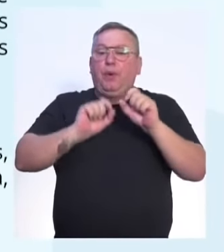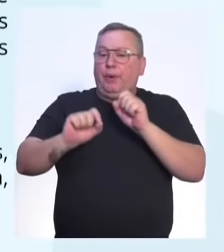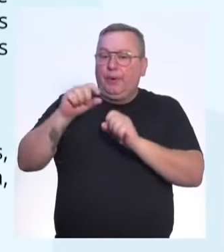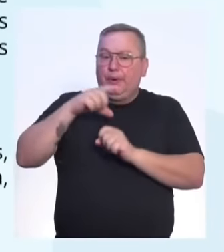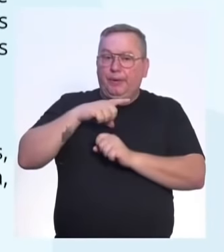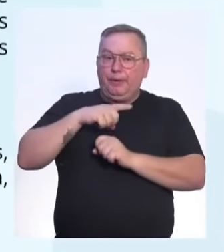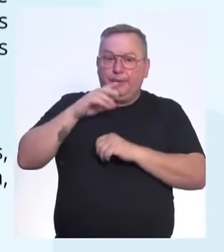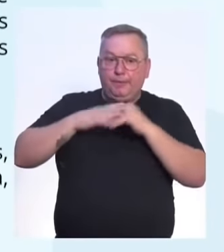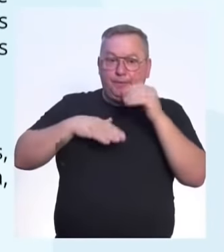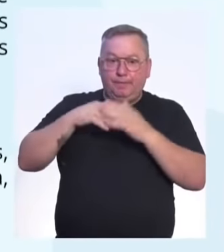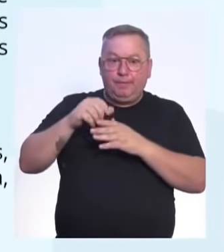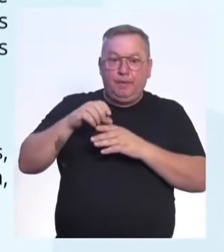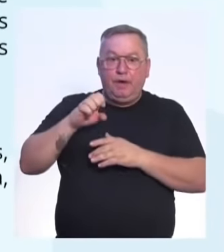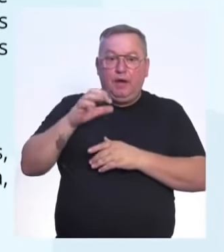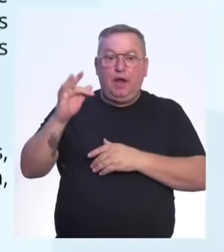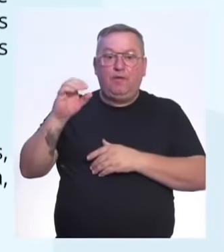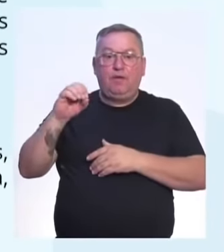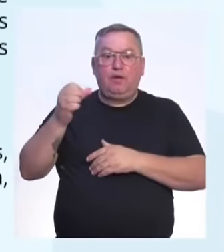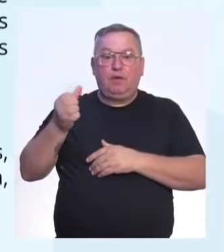A habilidade